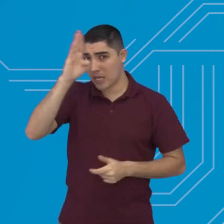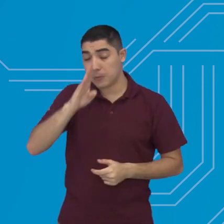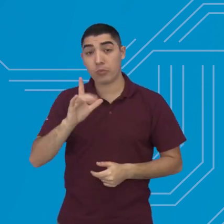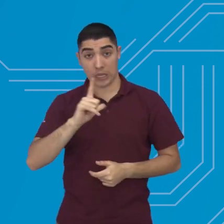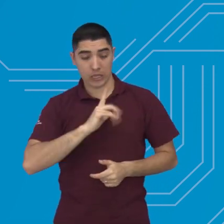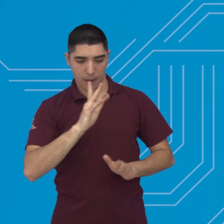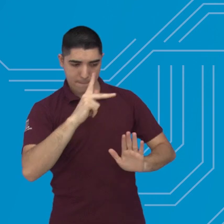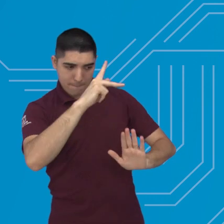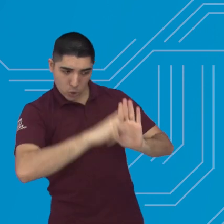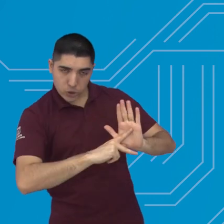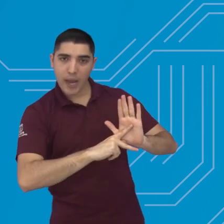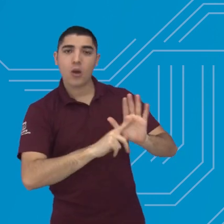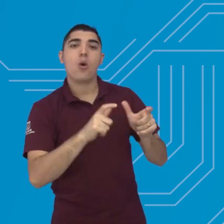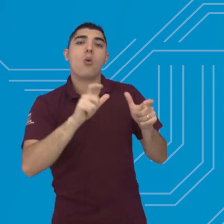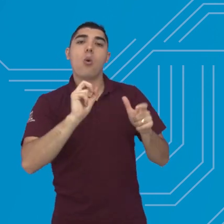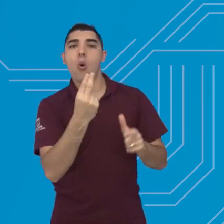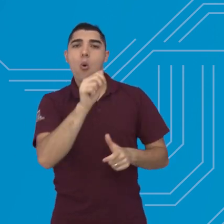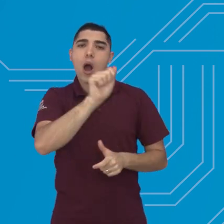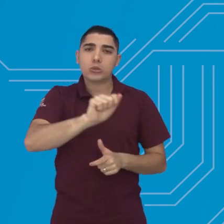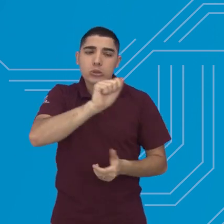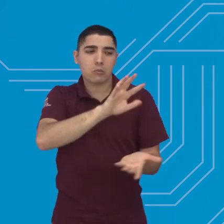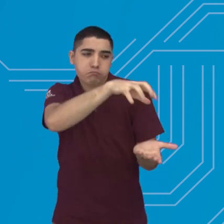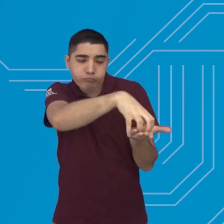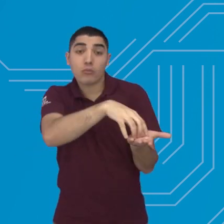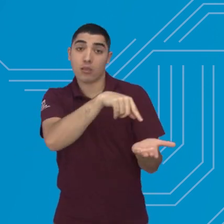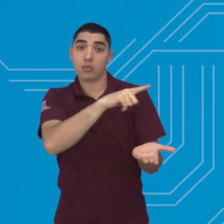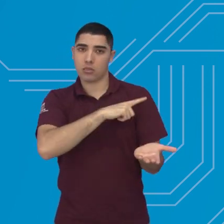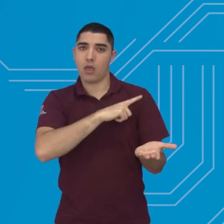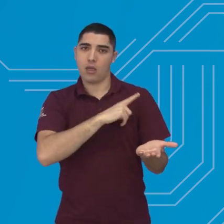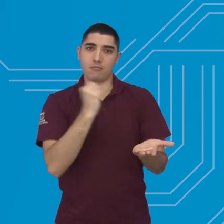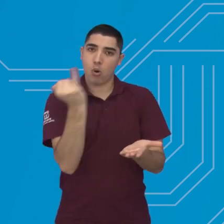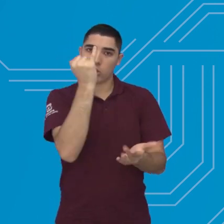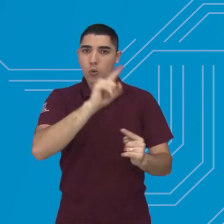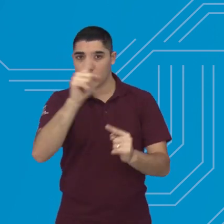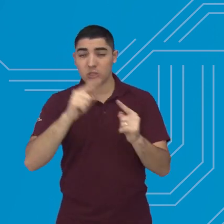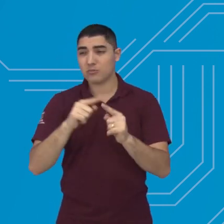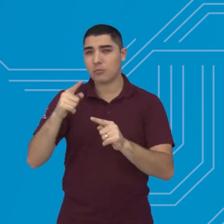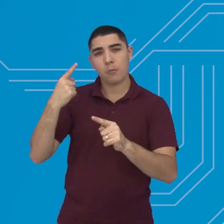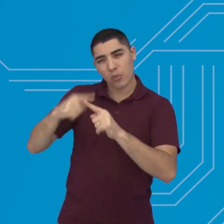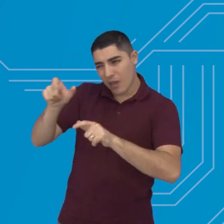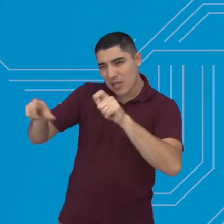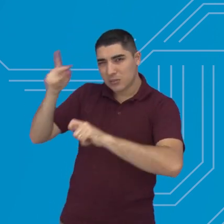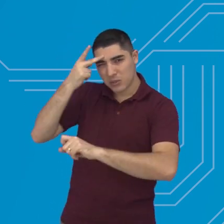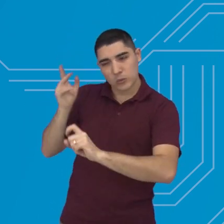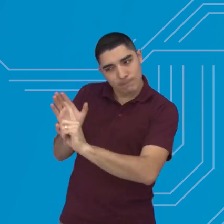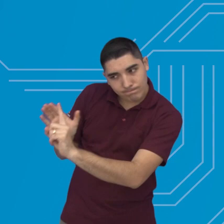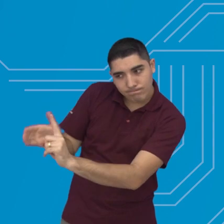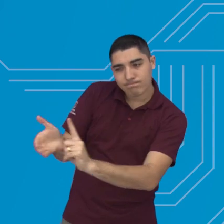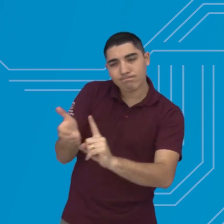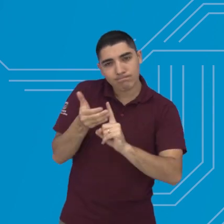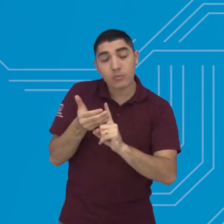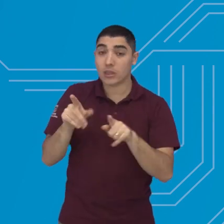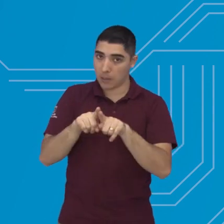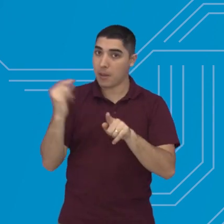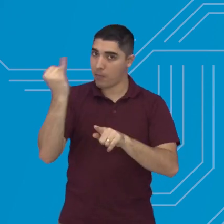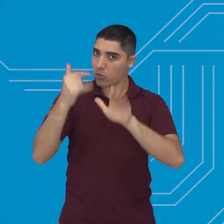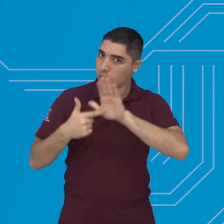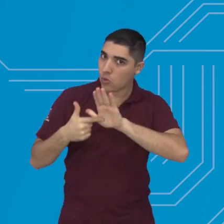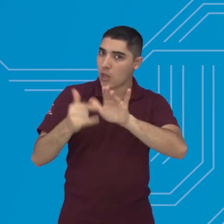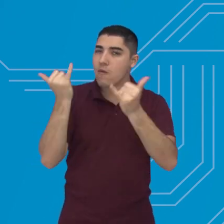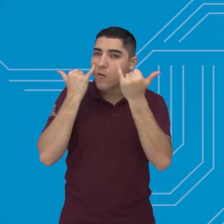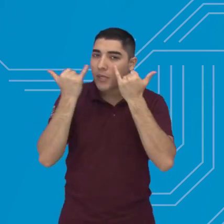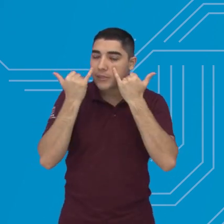José, alguns projetos e entidades têm um trabalho importante de acolhida a quem está num momento difícil. Outro caminho